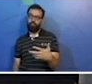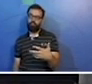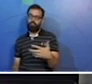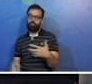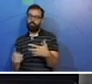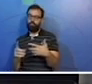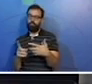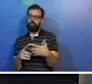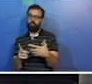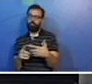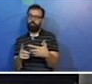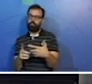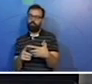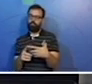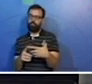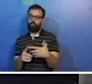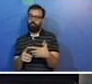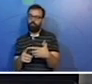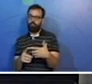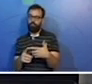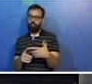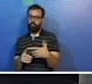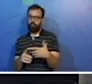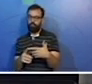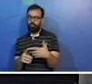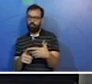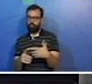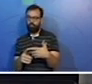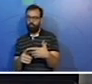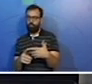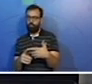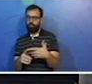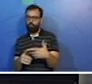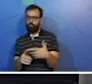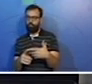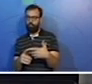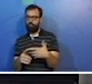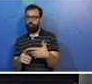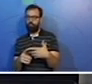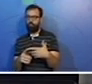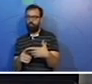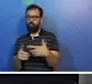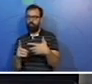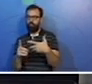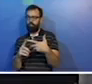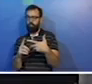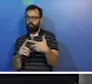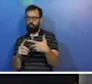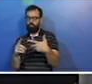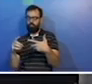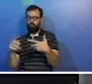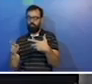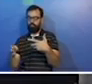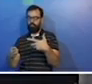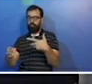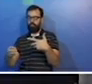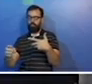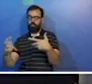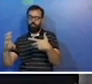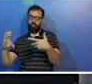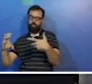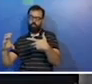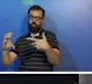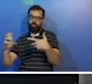aquática. Vamos começar por ela e vamos fazer o segundo caminho. Olha a setinha. Planta aquática,